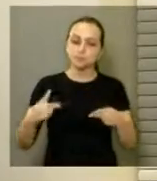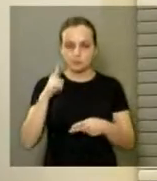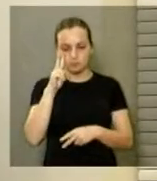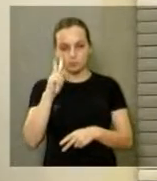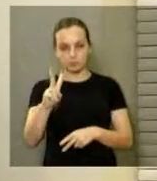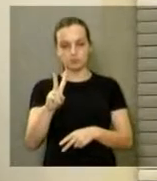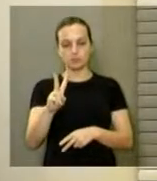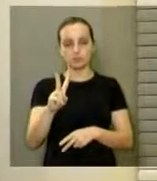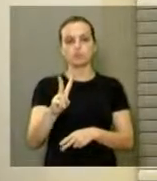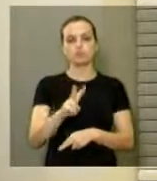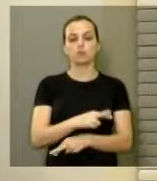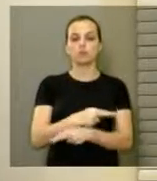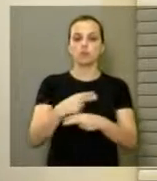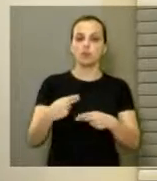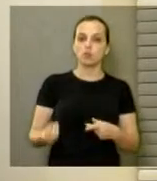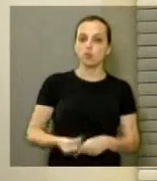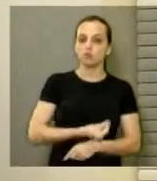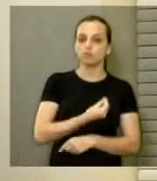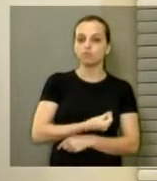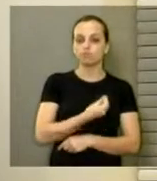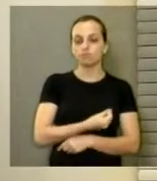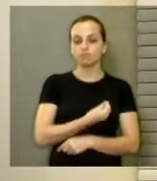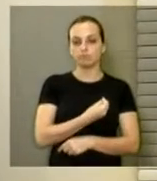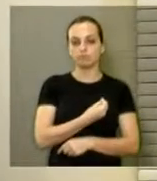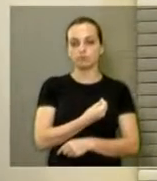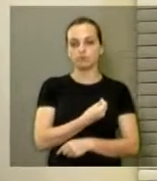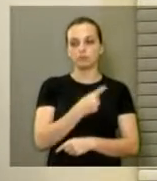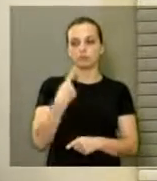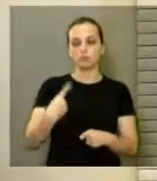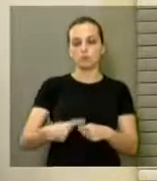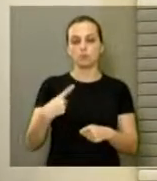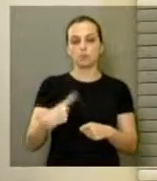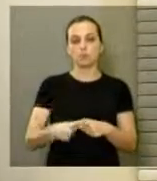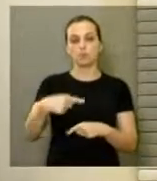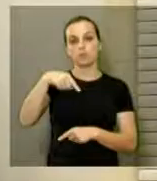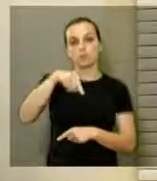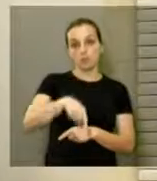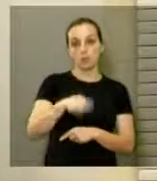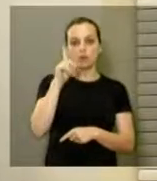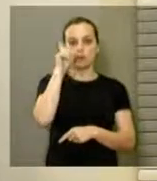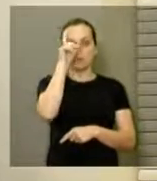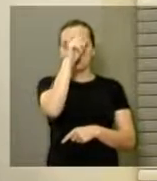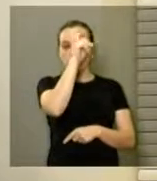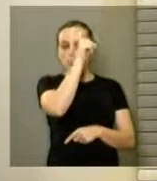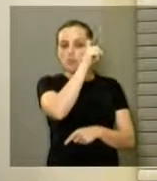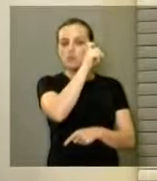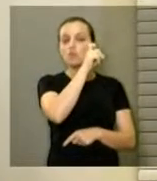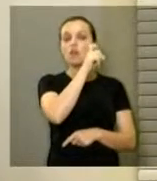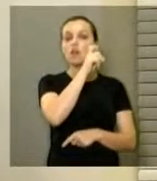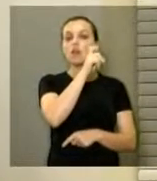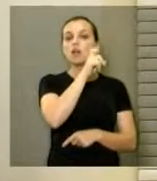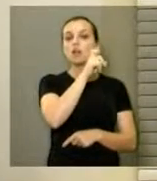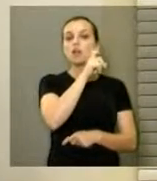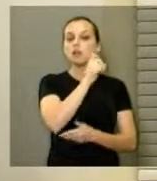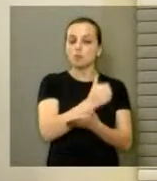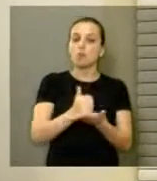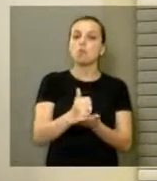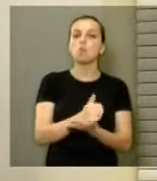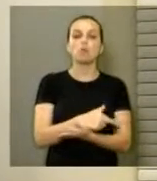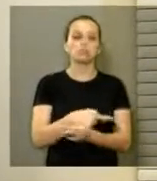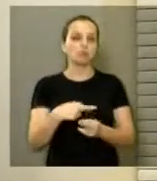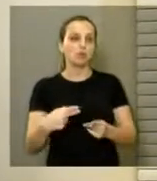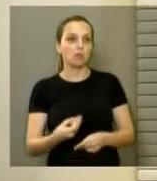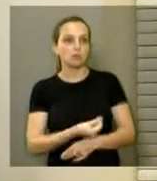que eu presencio, né? Porque aqui na Câmara é difícil você tomar como base coisa que você